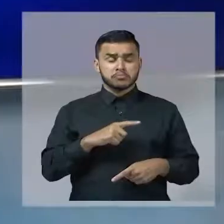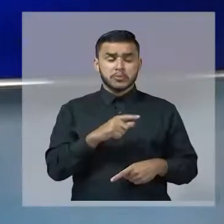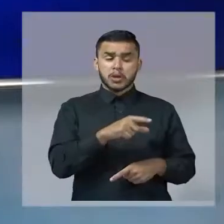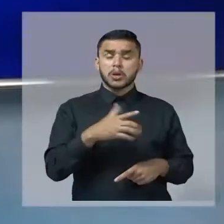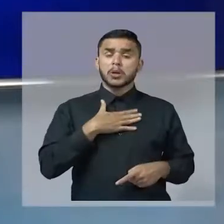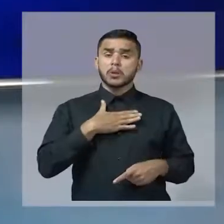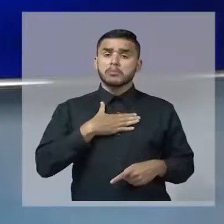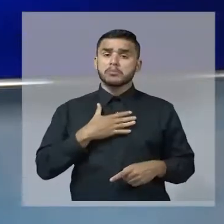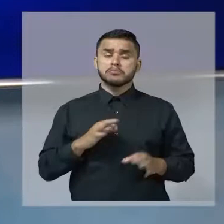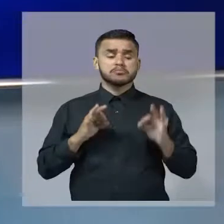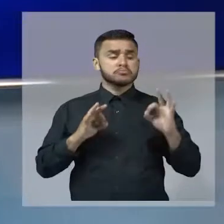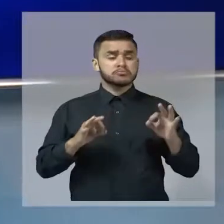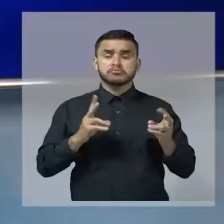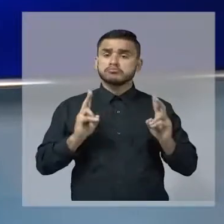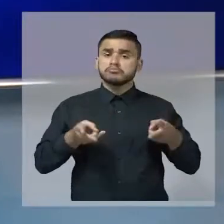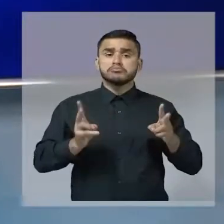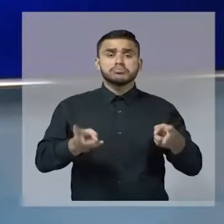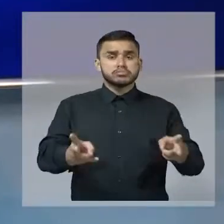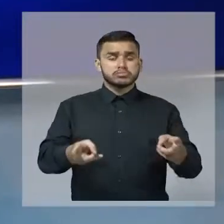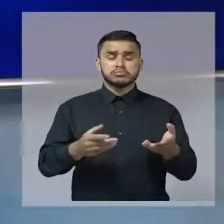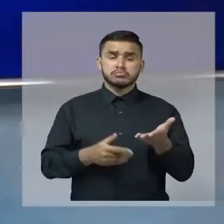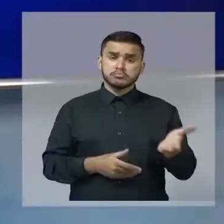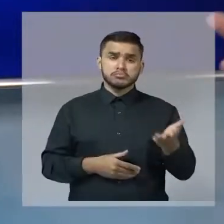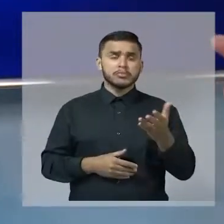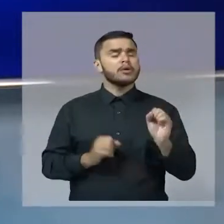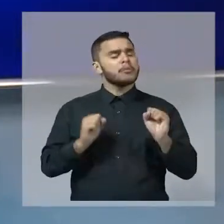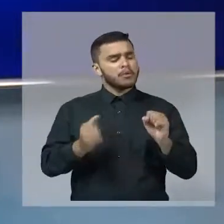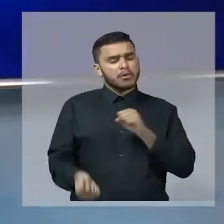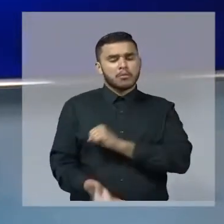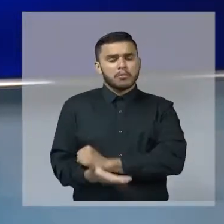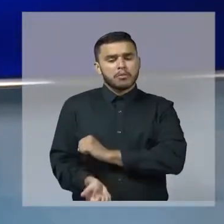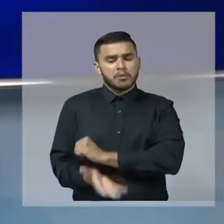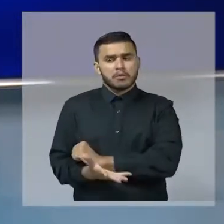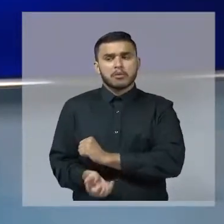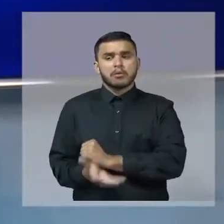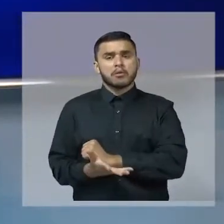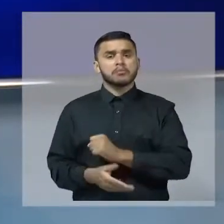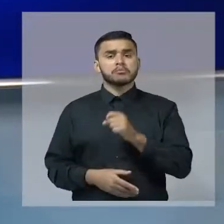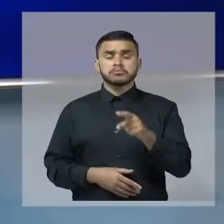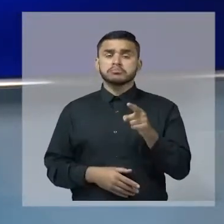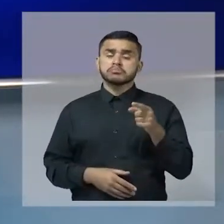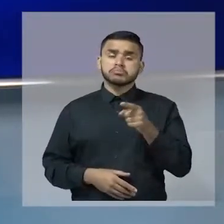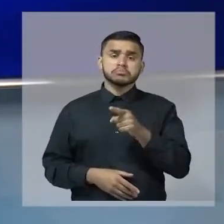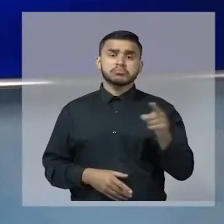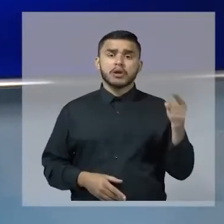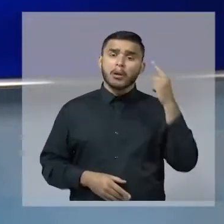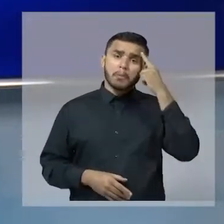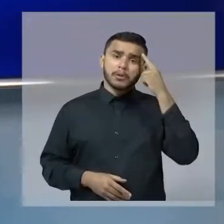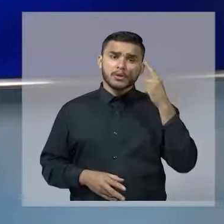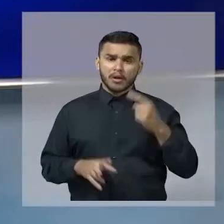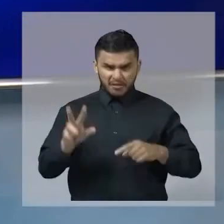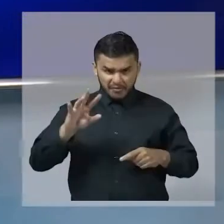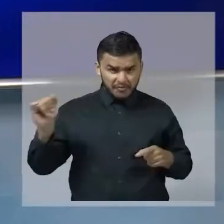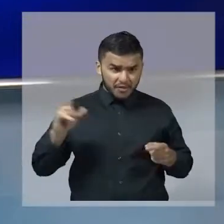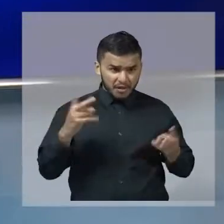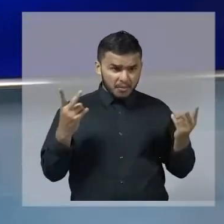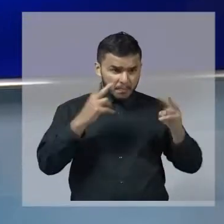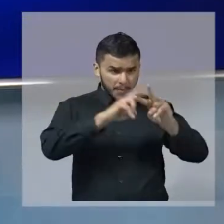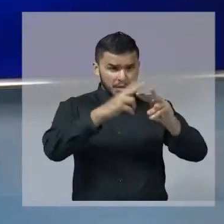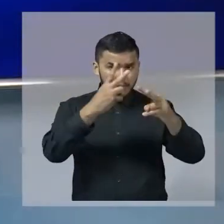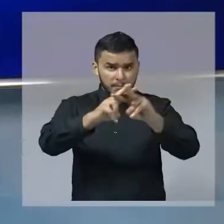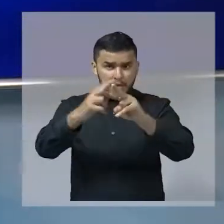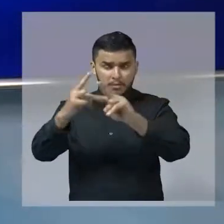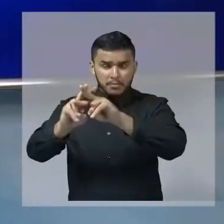instâncias possam continuar, a partir de então, cometendo as suas irregularidades, porque dificilmente serão punidos.